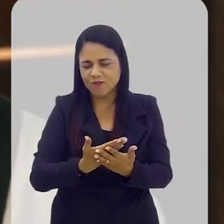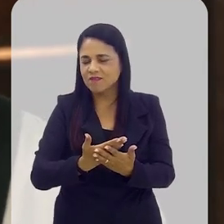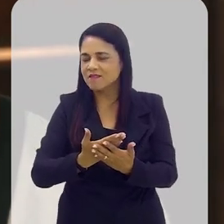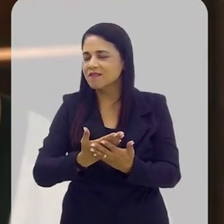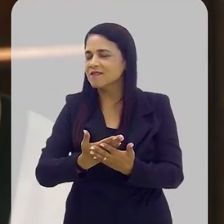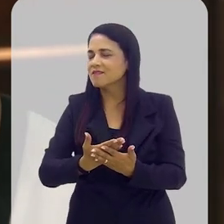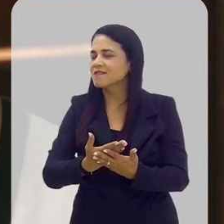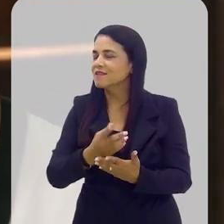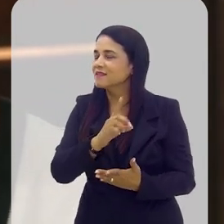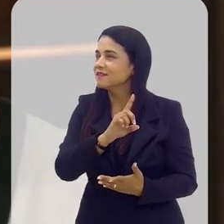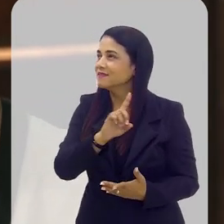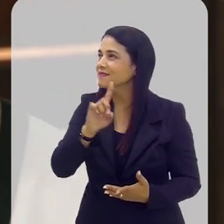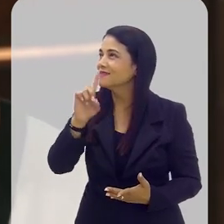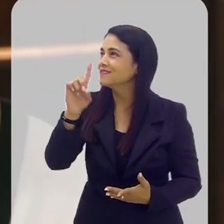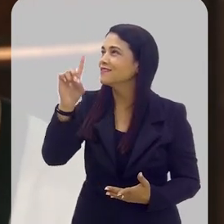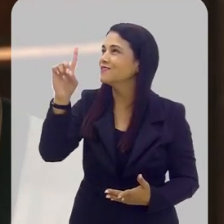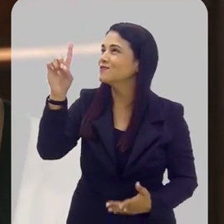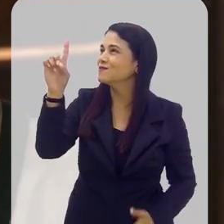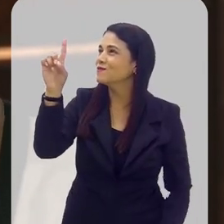bem-aventurados